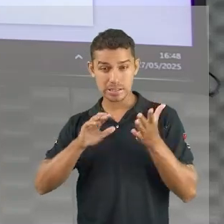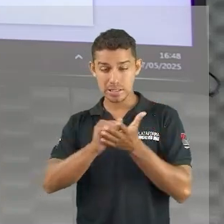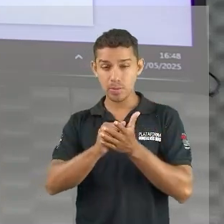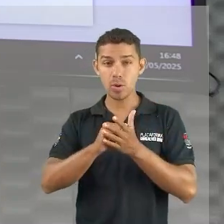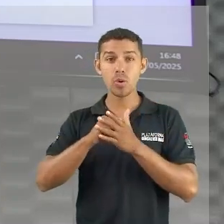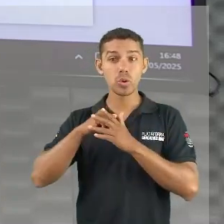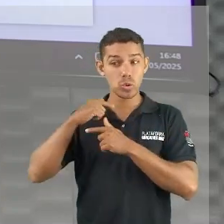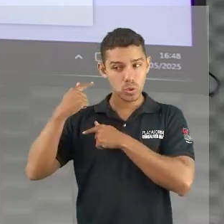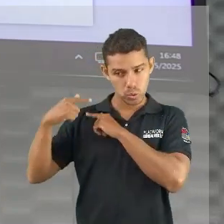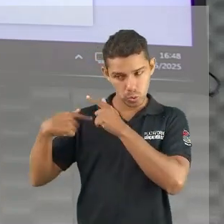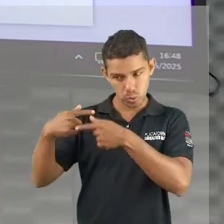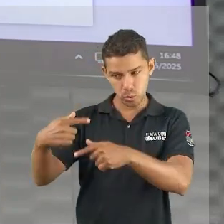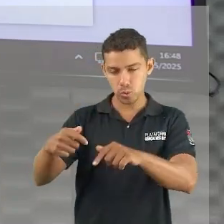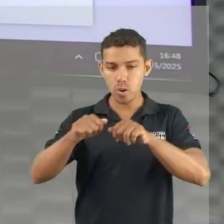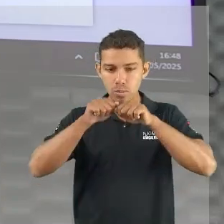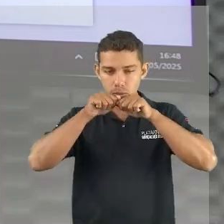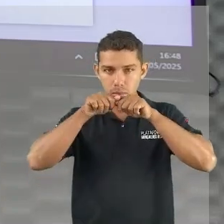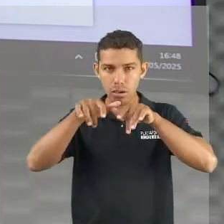para geração.